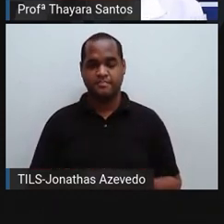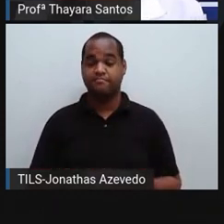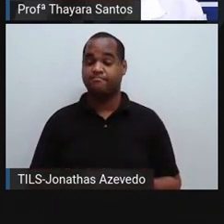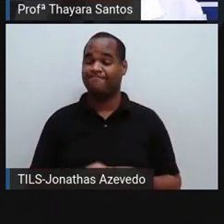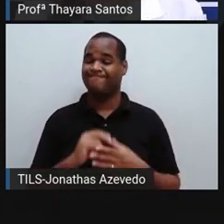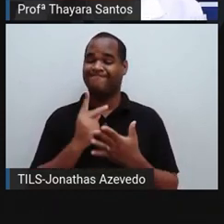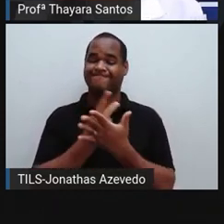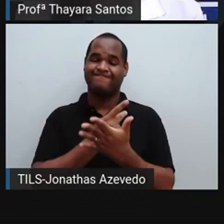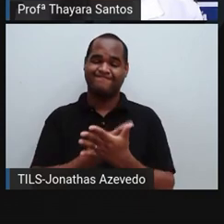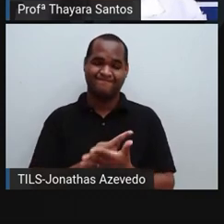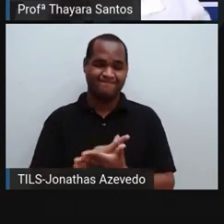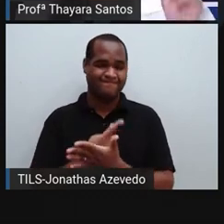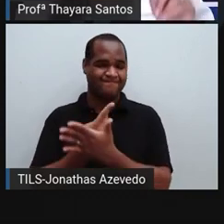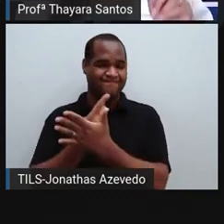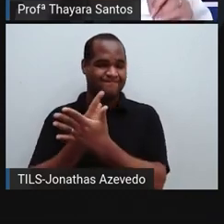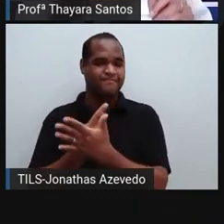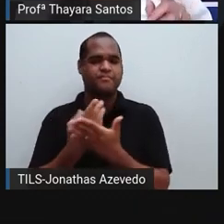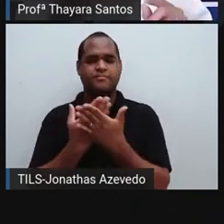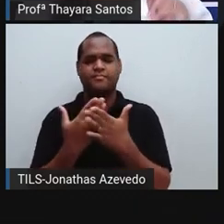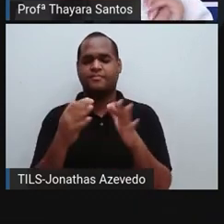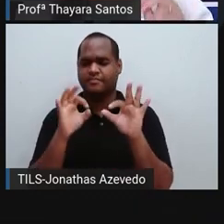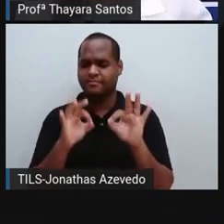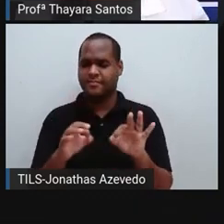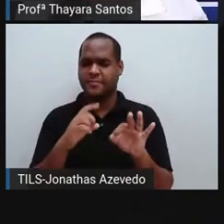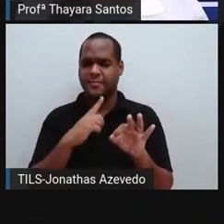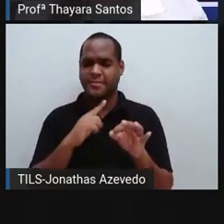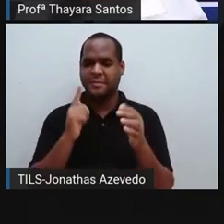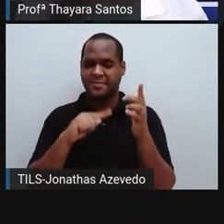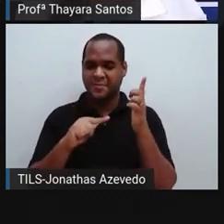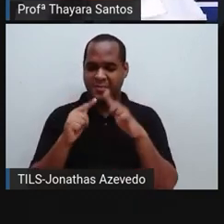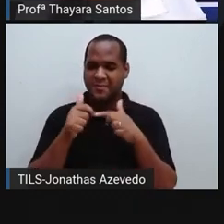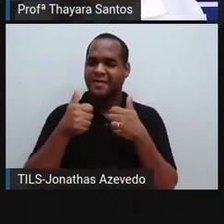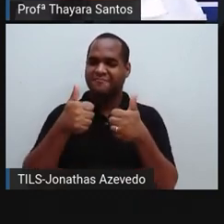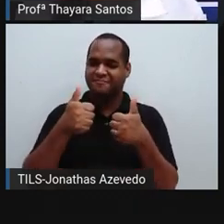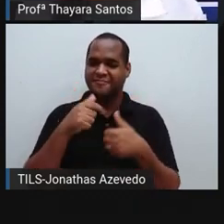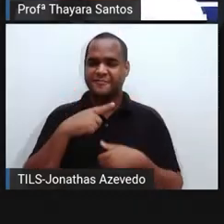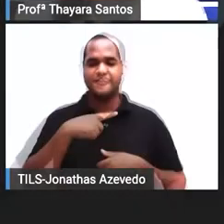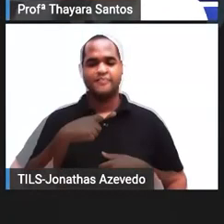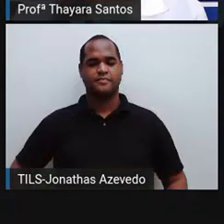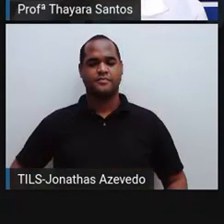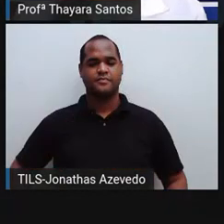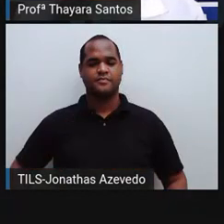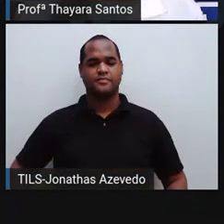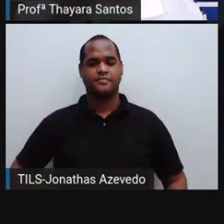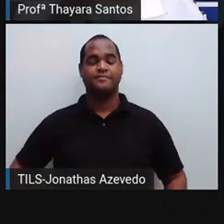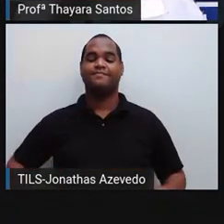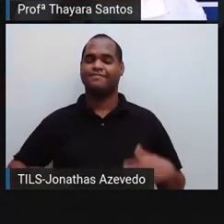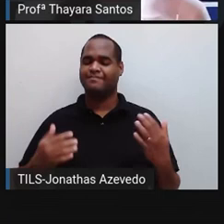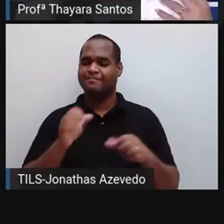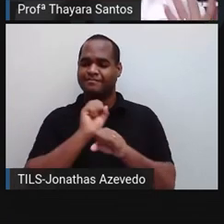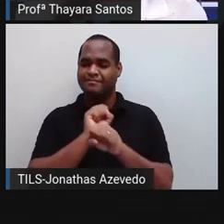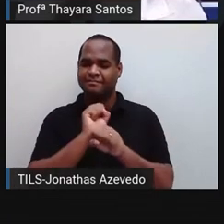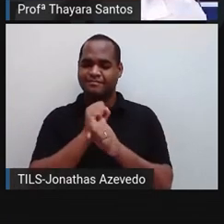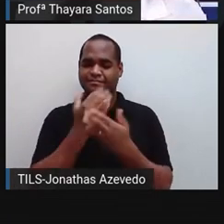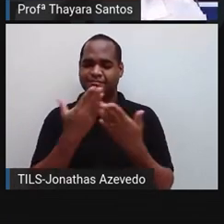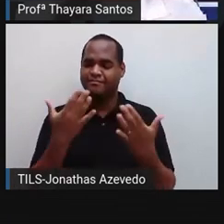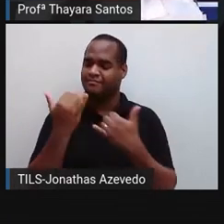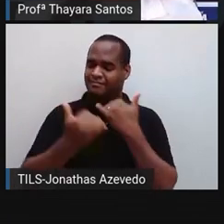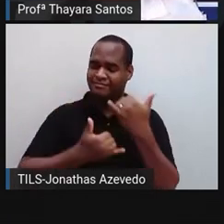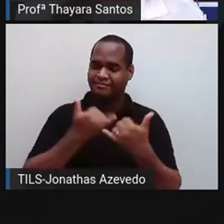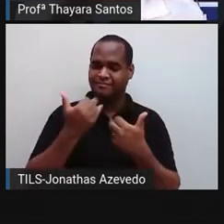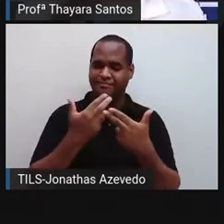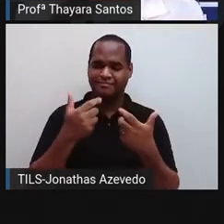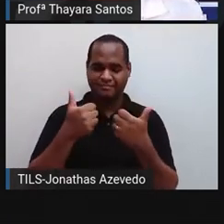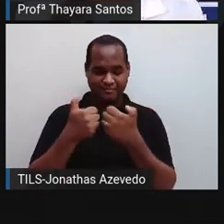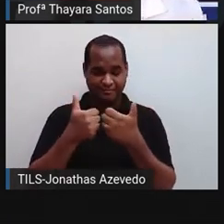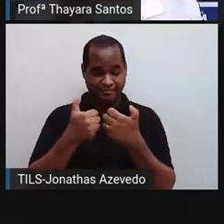Errei toda, gente, mas eu sei que vocês aí do outro lado vão acertar, né? Espero que vocês se divirtam com o joguinho